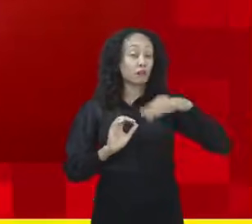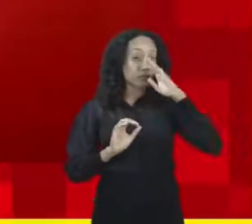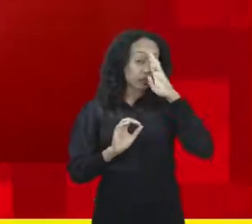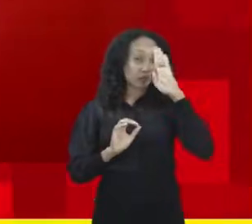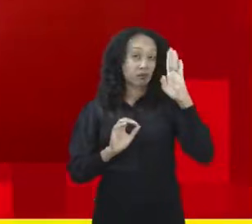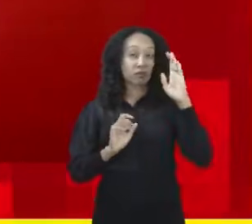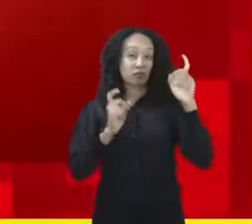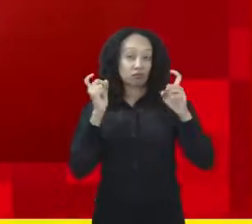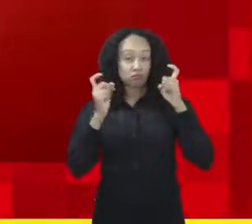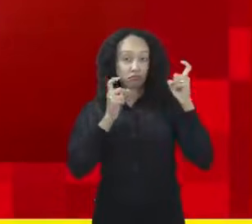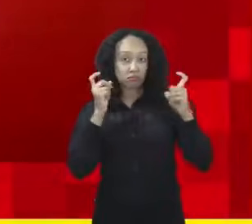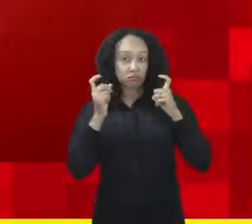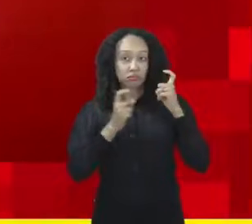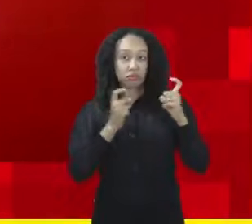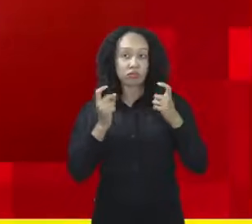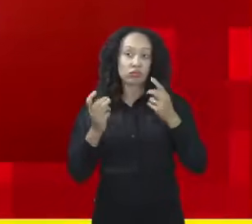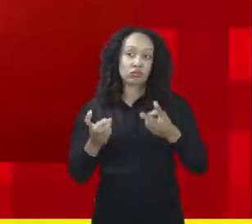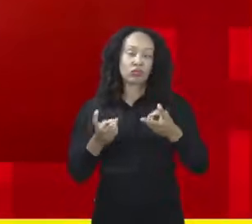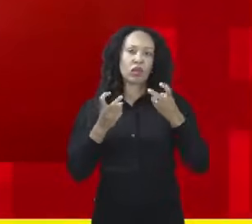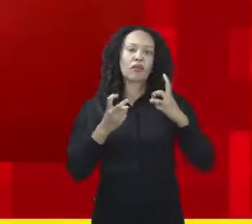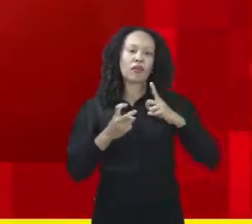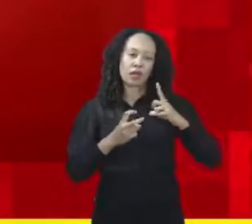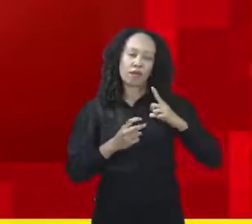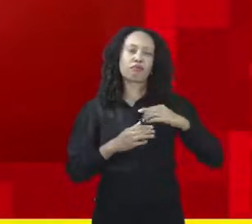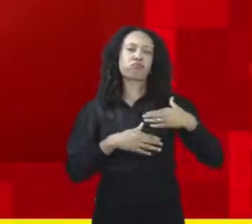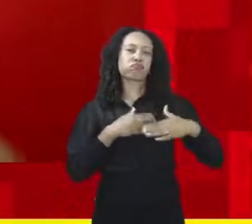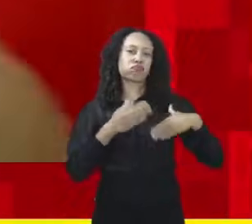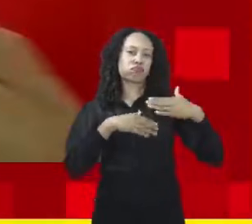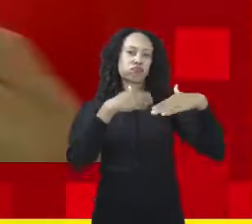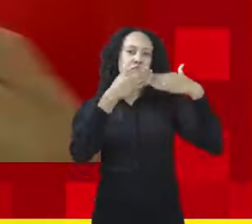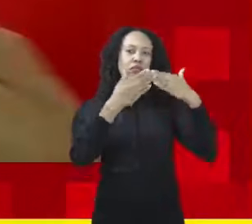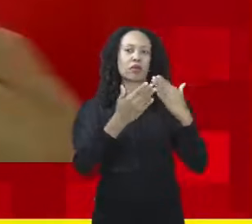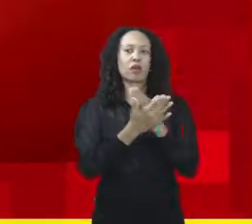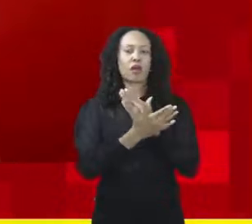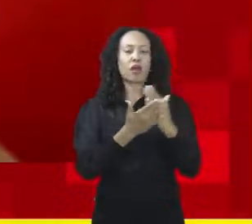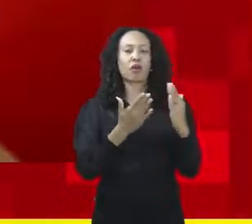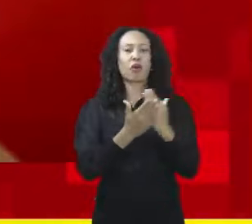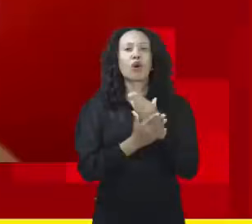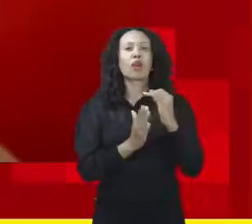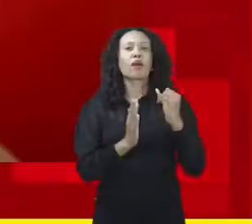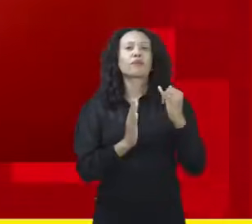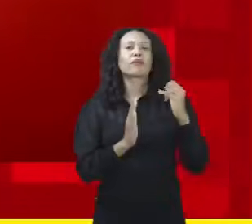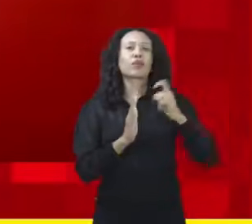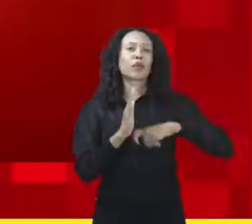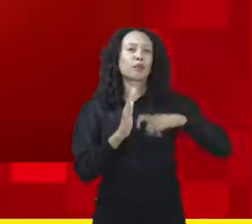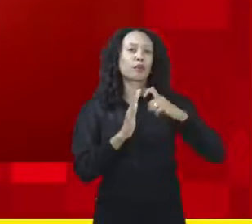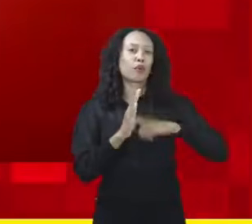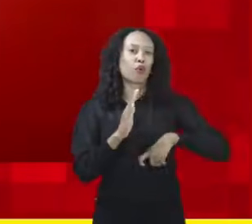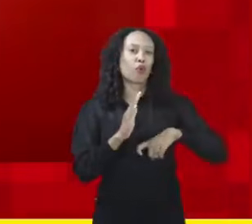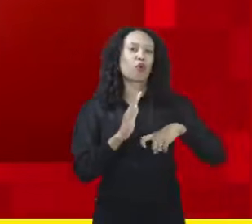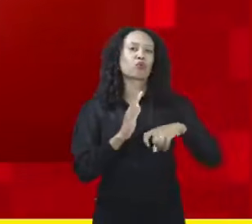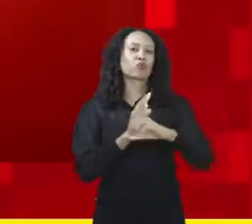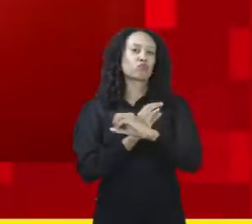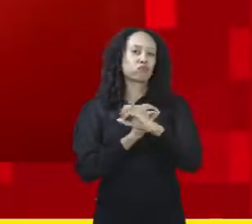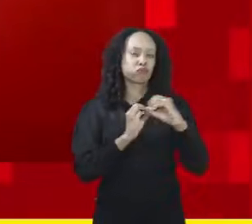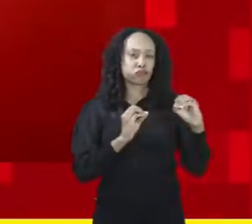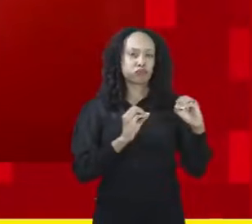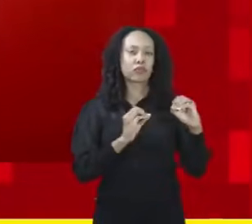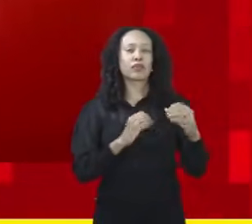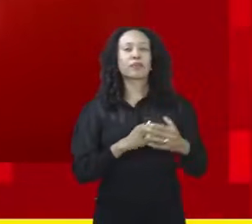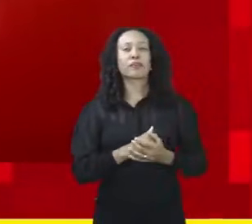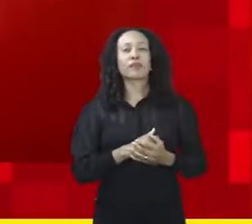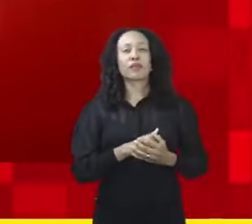gente vê aí que a gente teve muito avanço agora na isenção do imposto de renda, nas nossas pautas